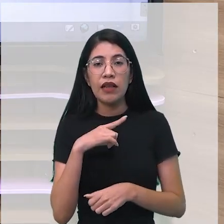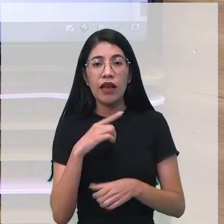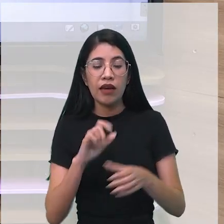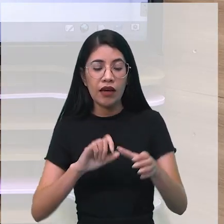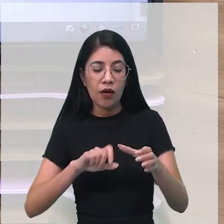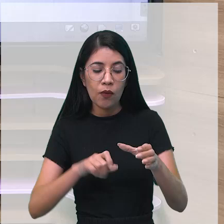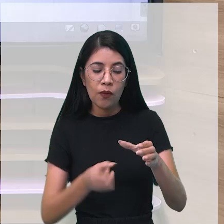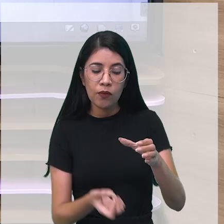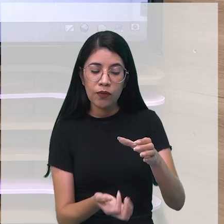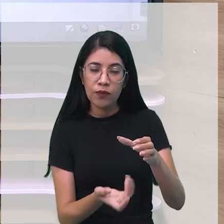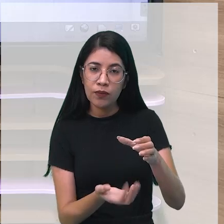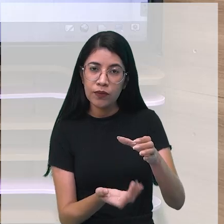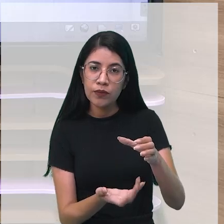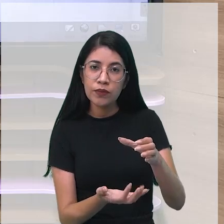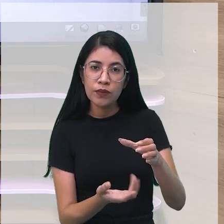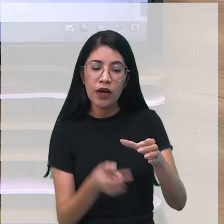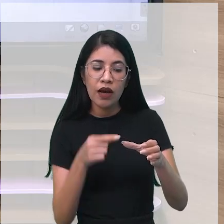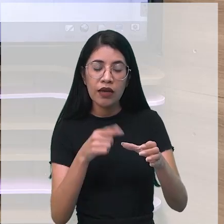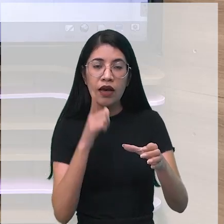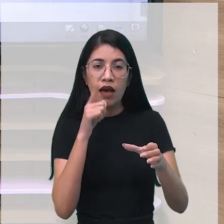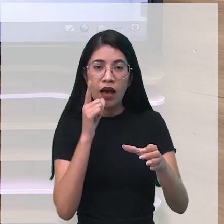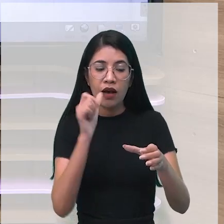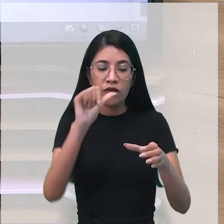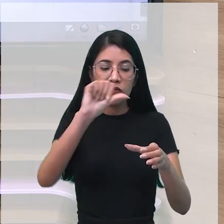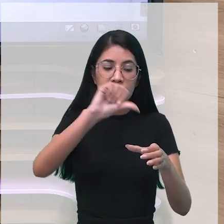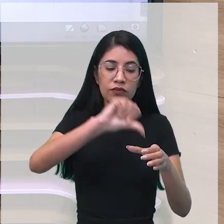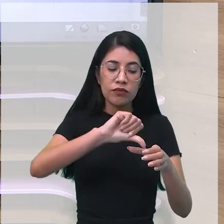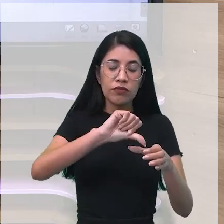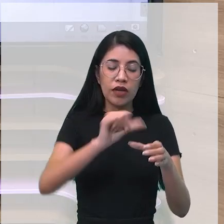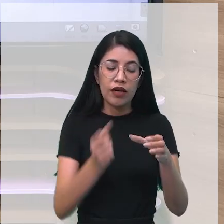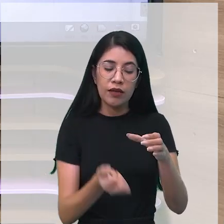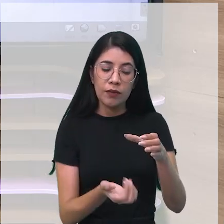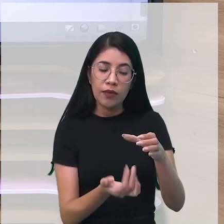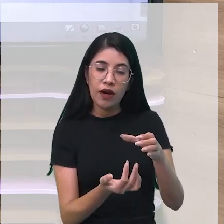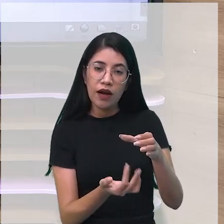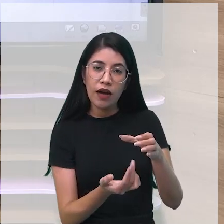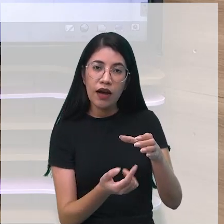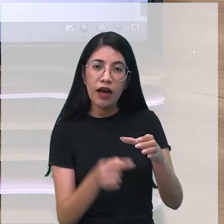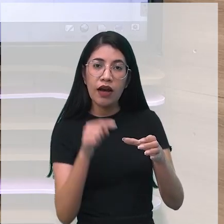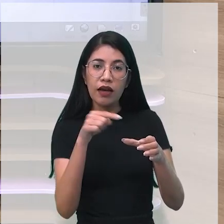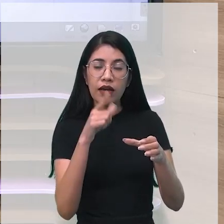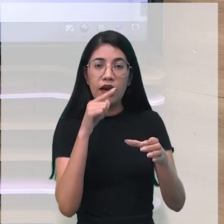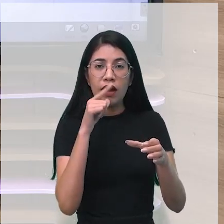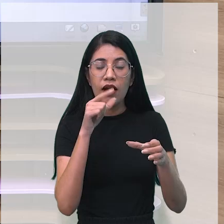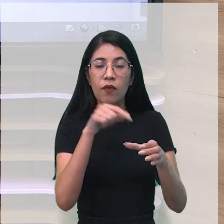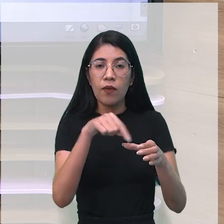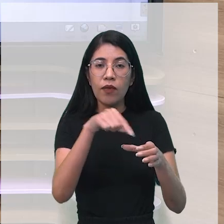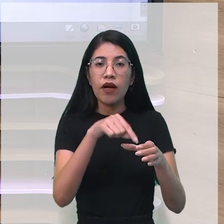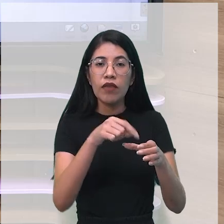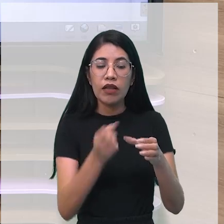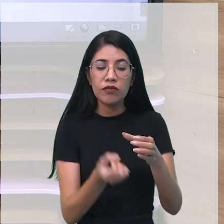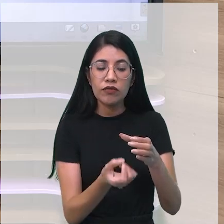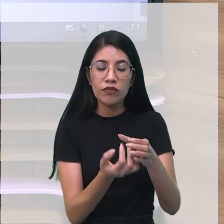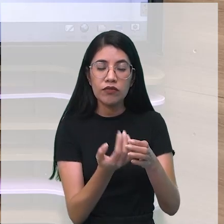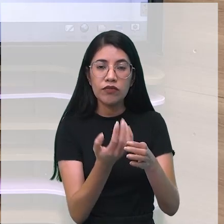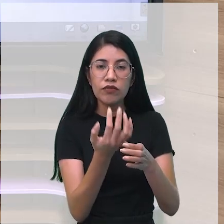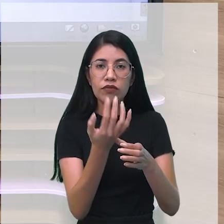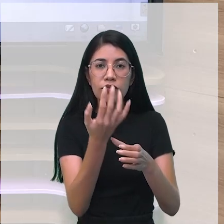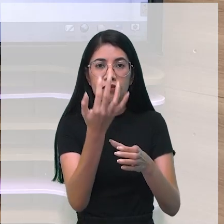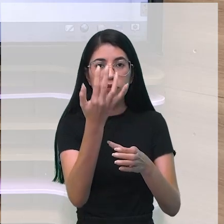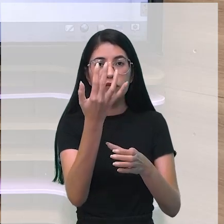fogo ligado né e a panela ali fervendo vai chegar um ponto que a água que estava dentro da panela ela vai